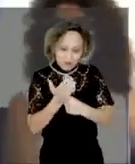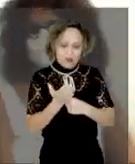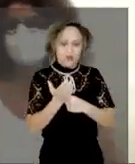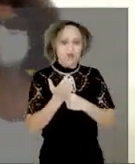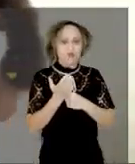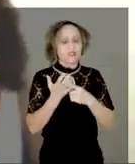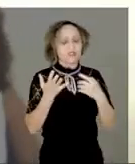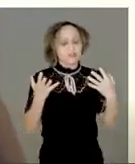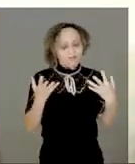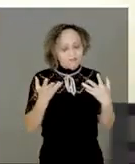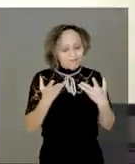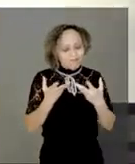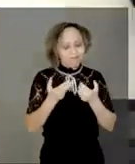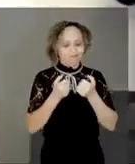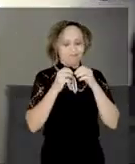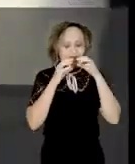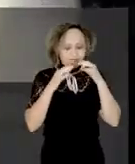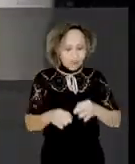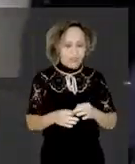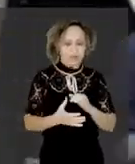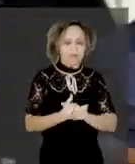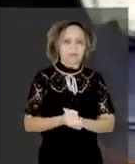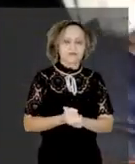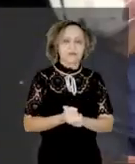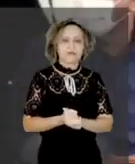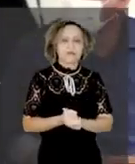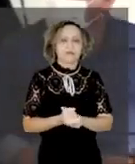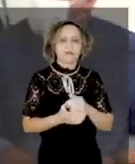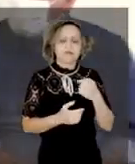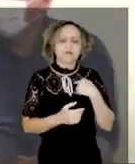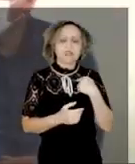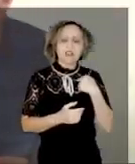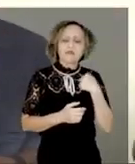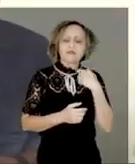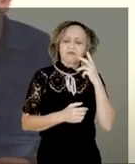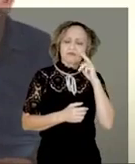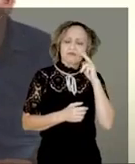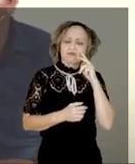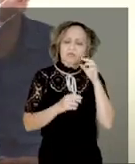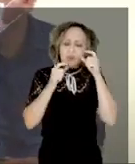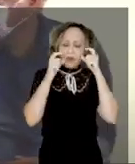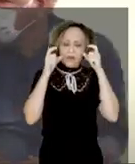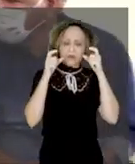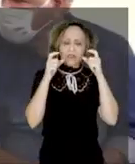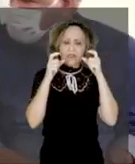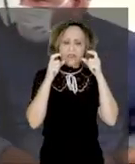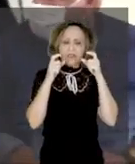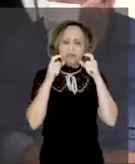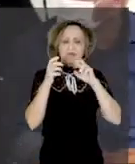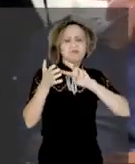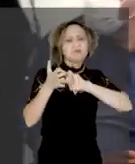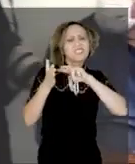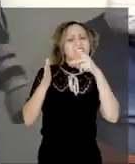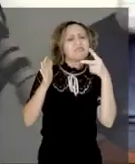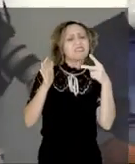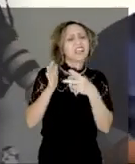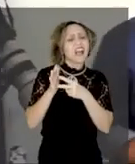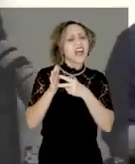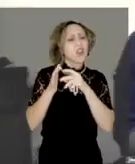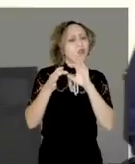Ah, está aqui o pastor Henrique. Eu queria primeiro te dar os parabéns pela sua